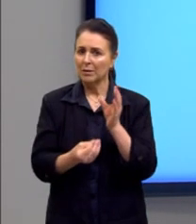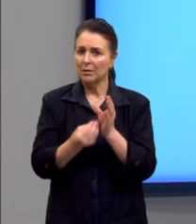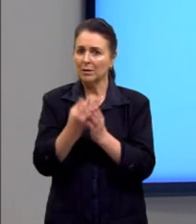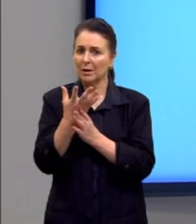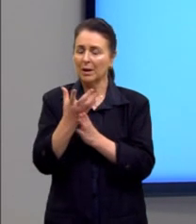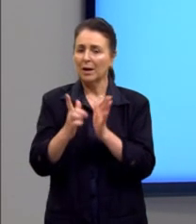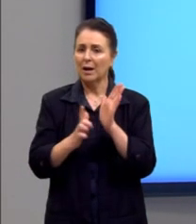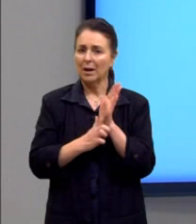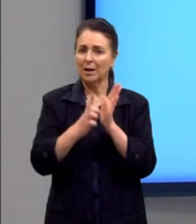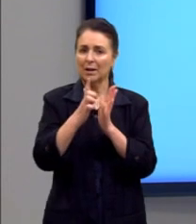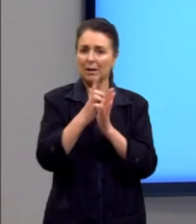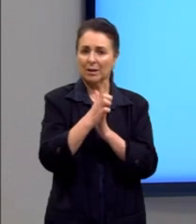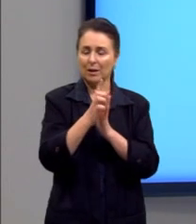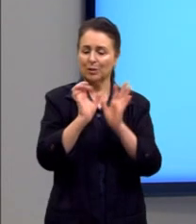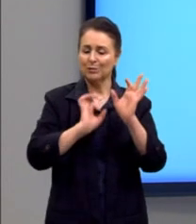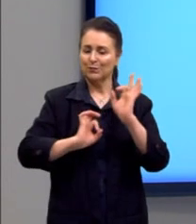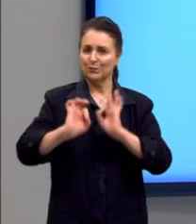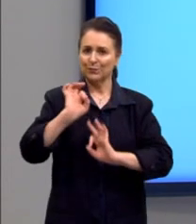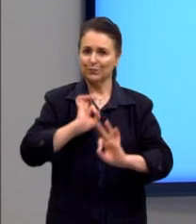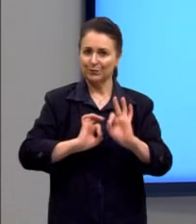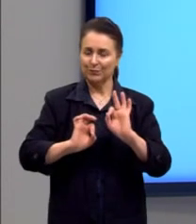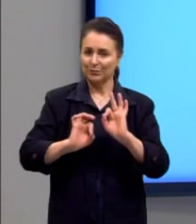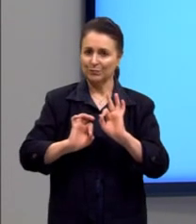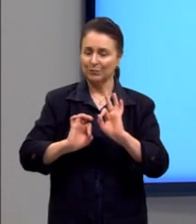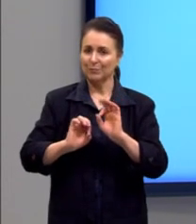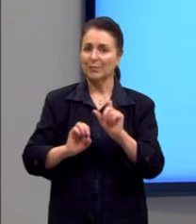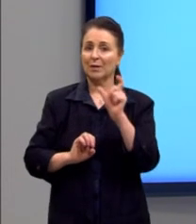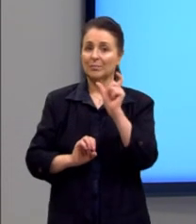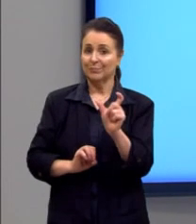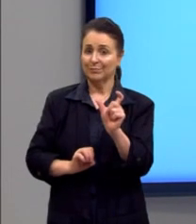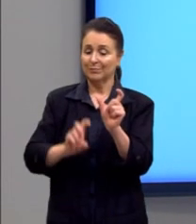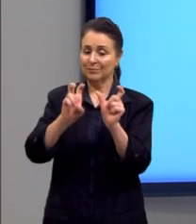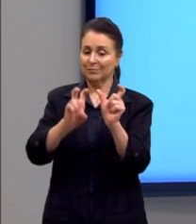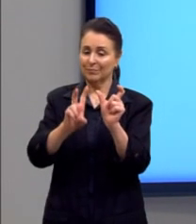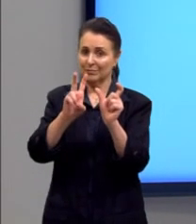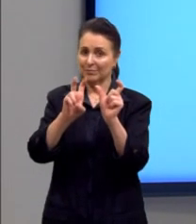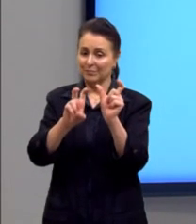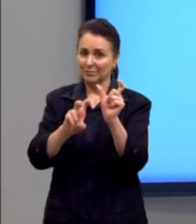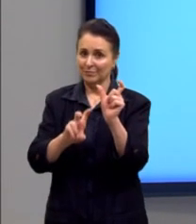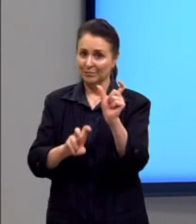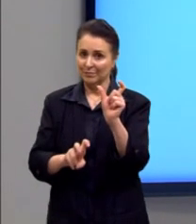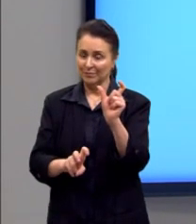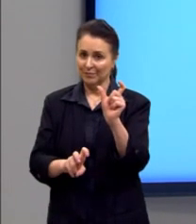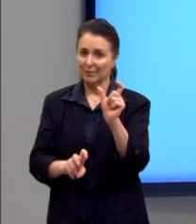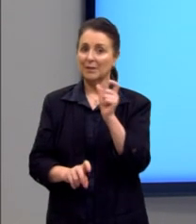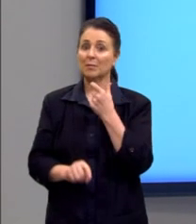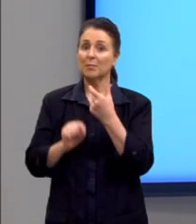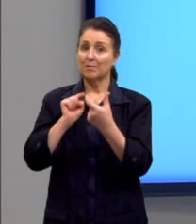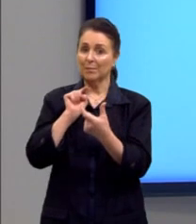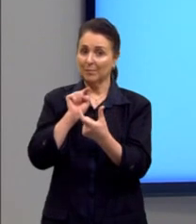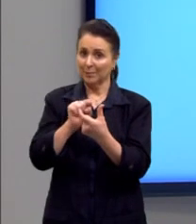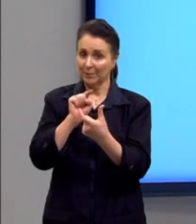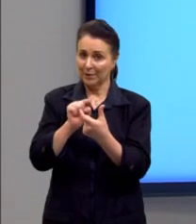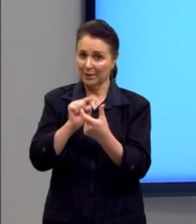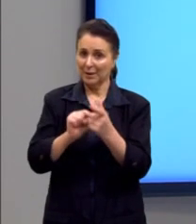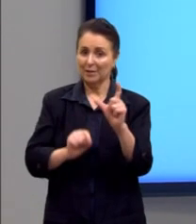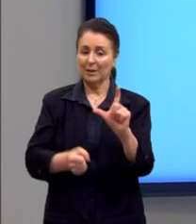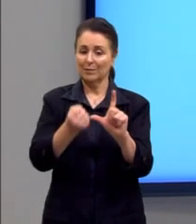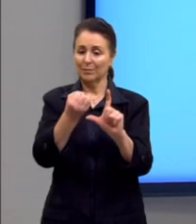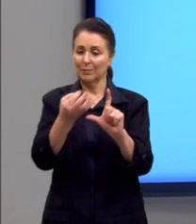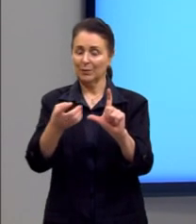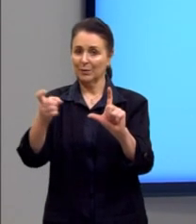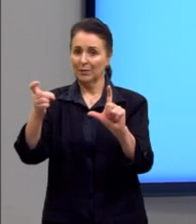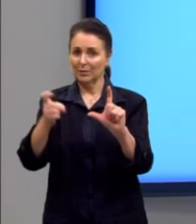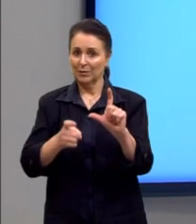atual lei de formação etimologicamente a palavra logaritmo Ela é formada pela junção de dois